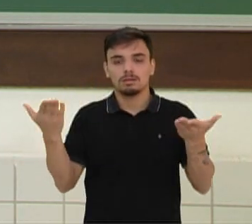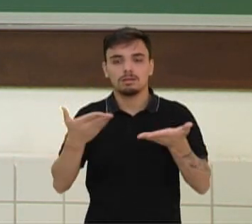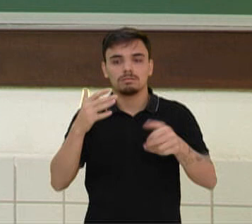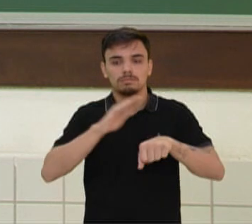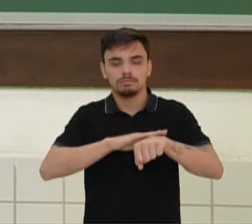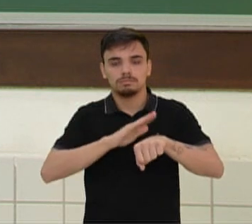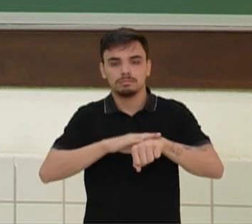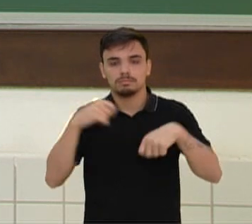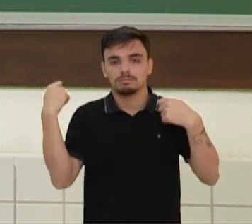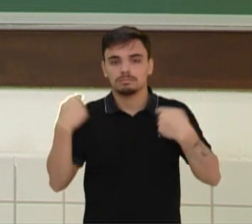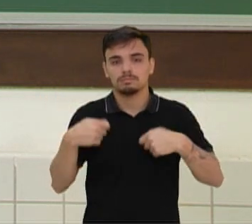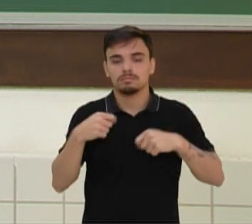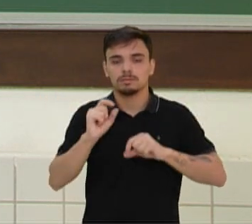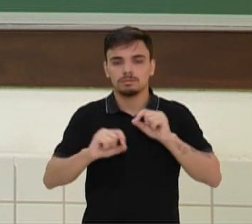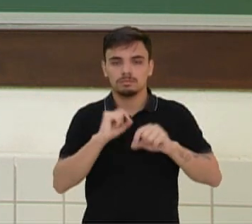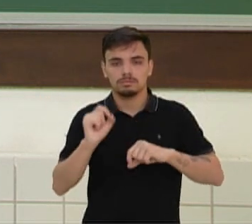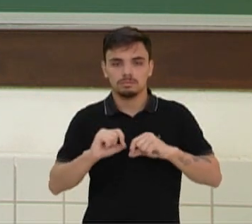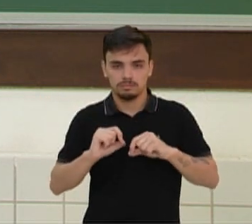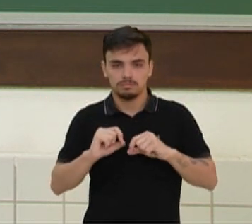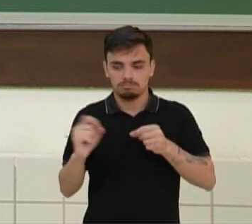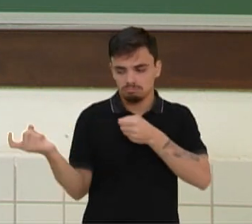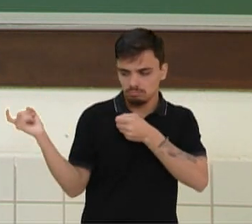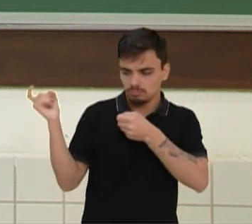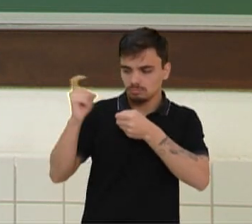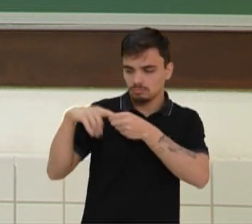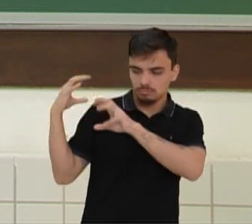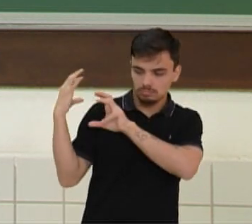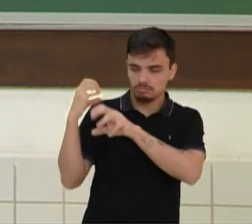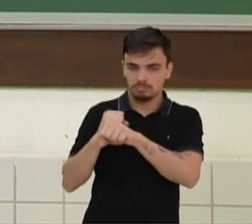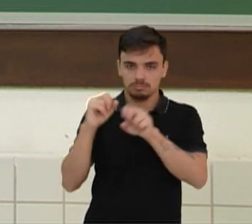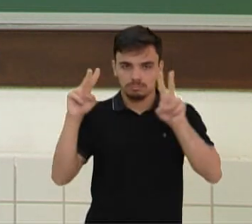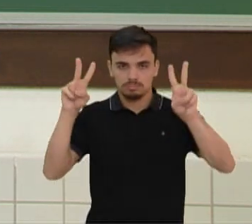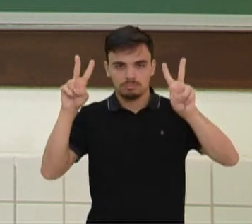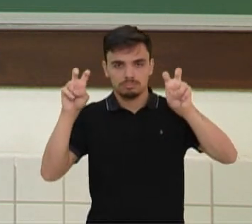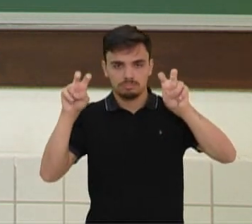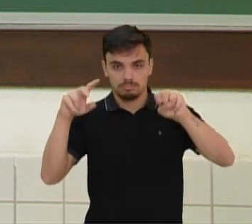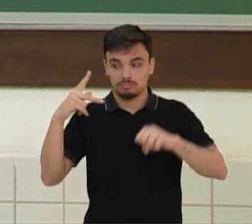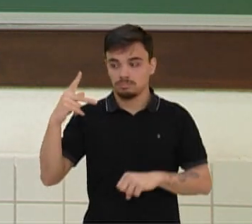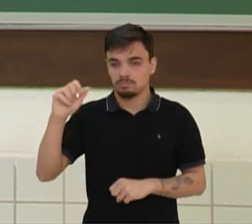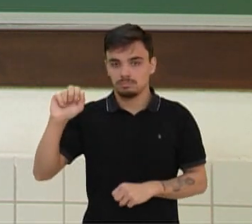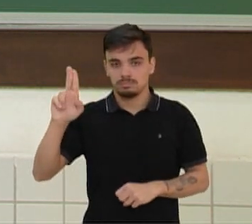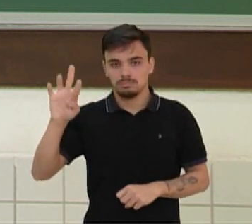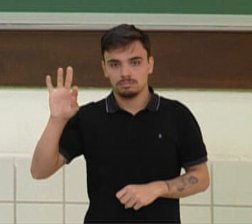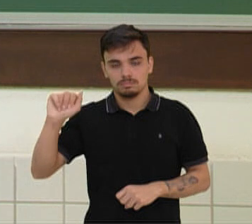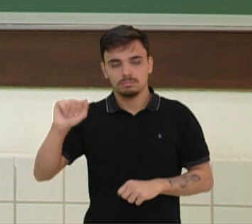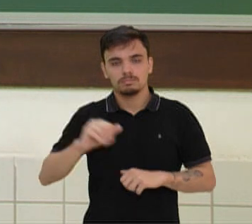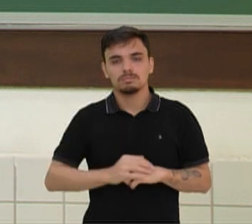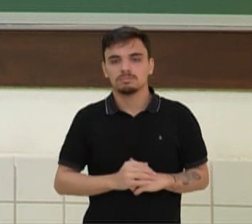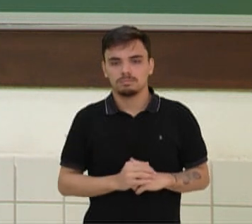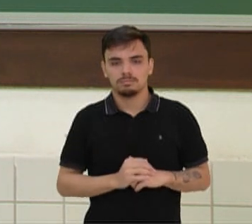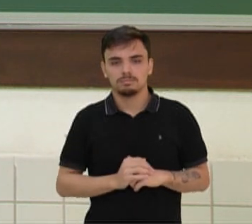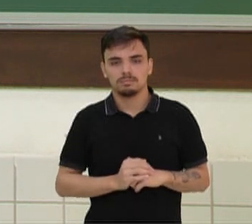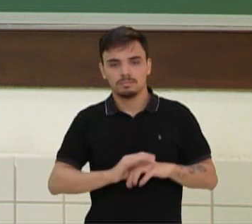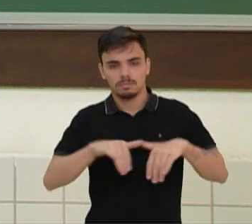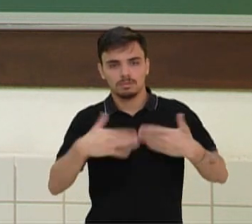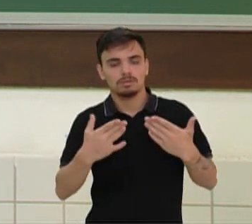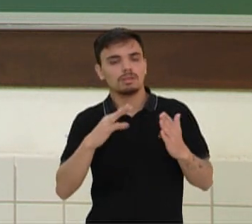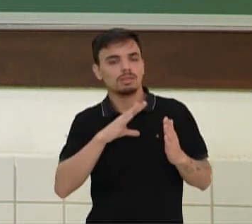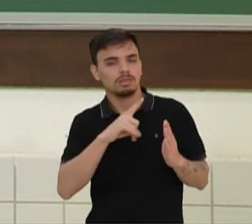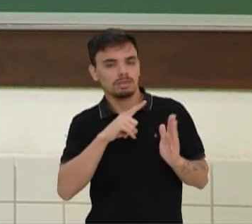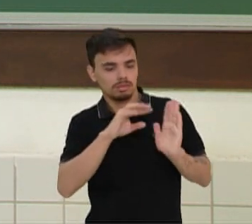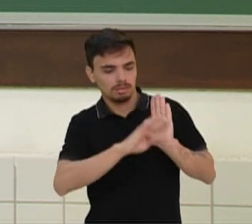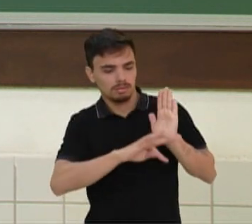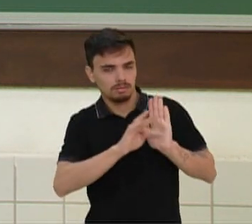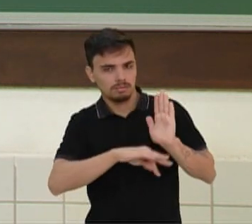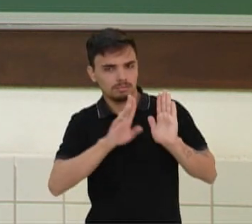é necessário retomar este assunto, né? Quando o nosso texto foi bastante pertinente dessa